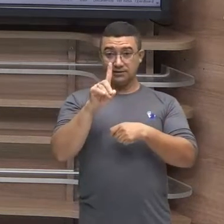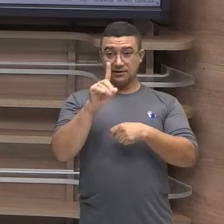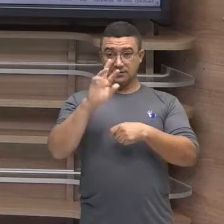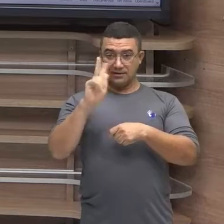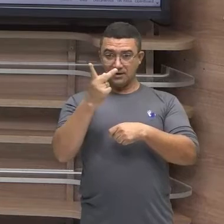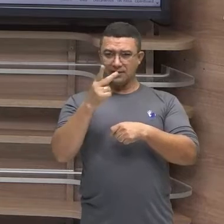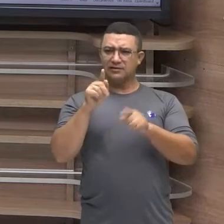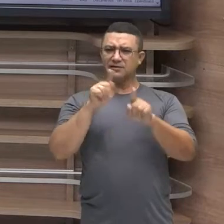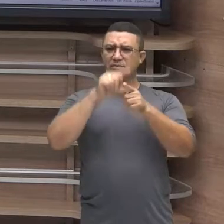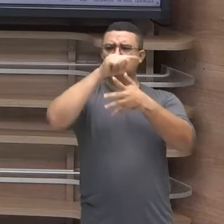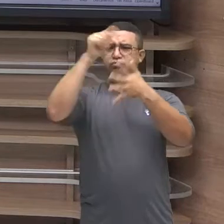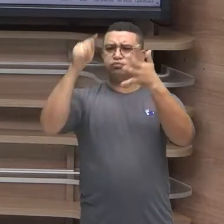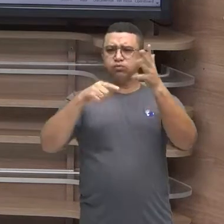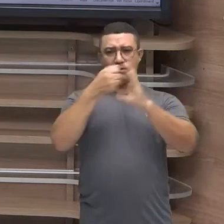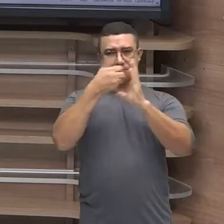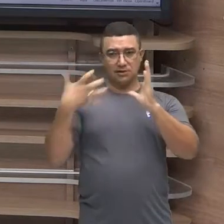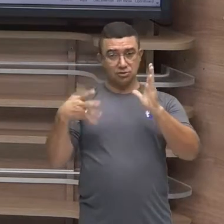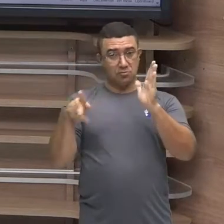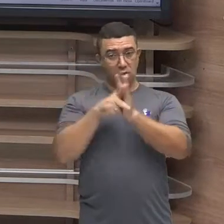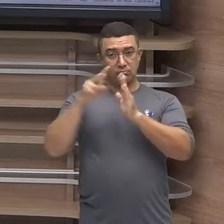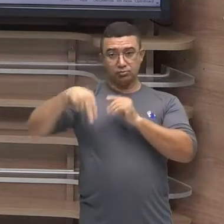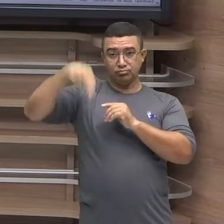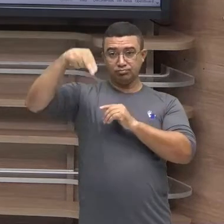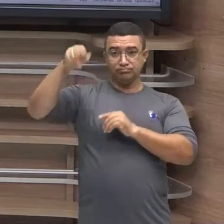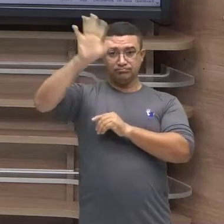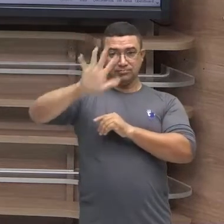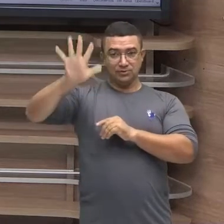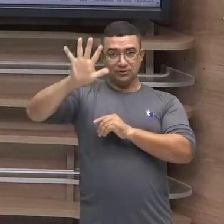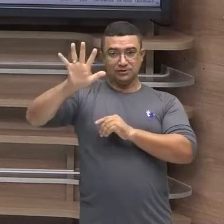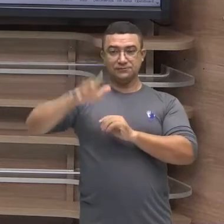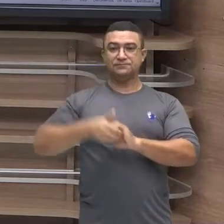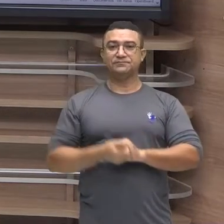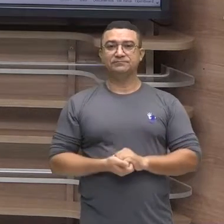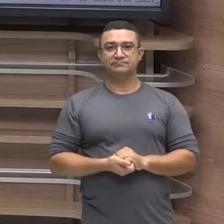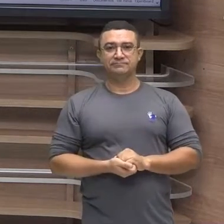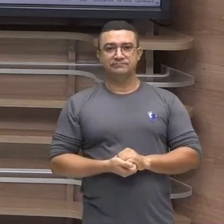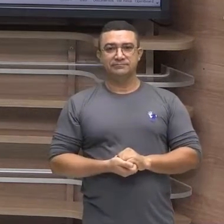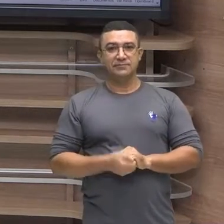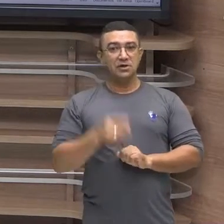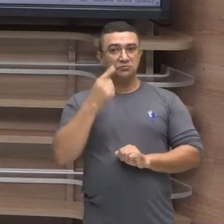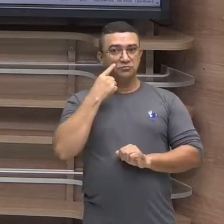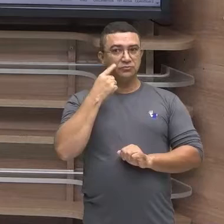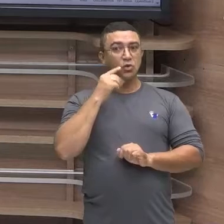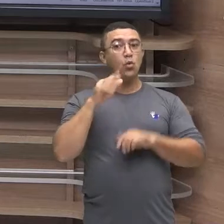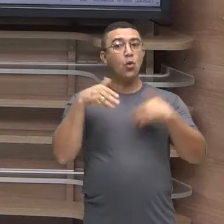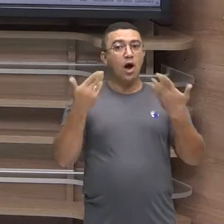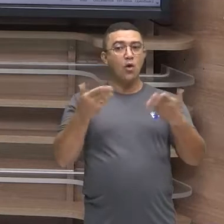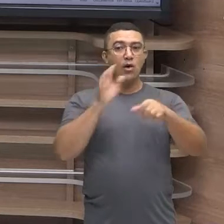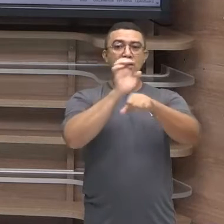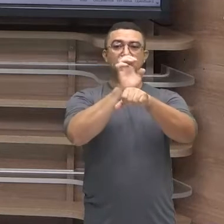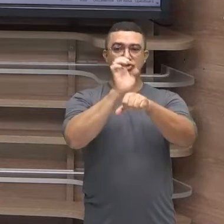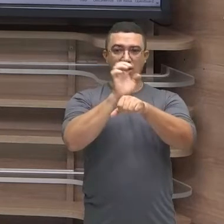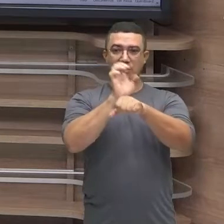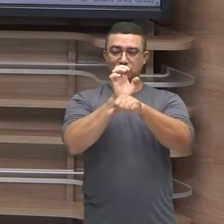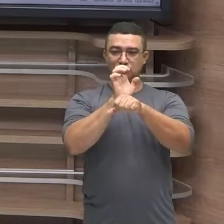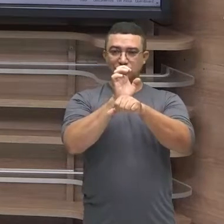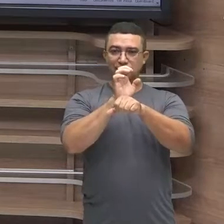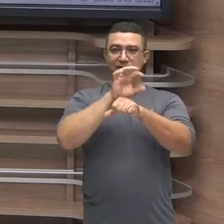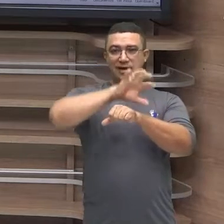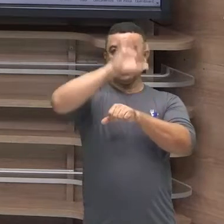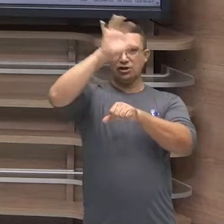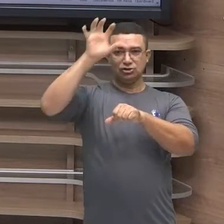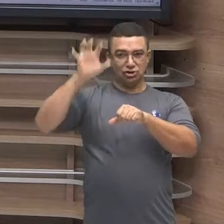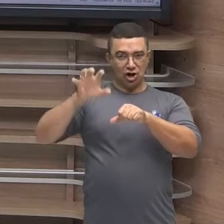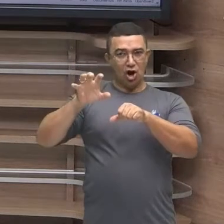outros fatores aí dessa região. Então, vamos iniciar, né, observando os estados que compõem essa